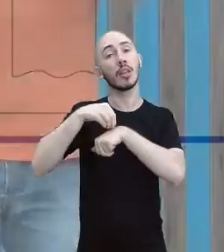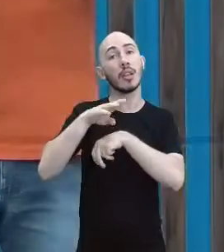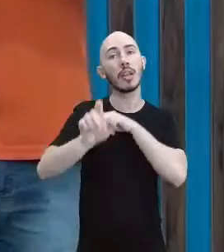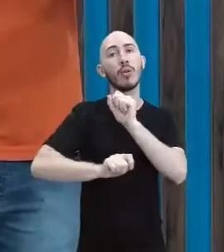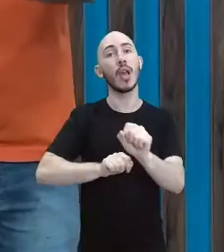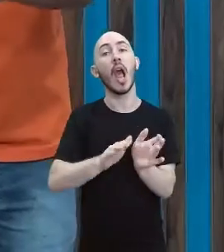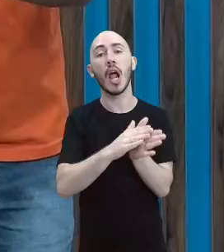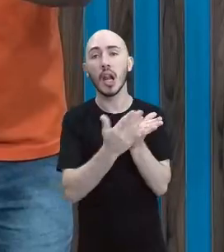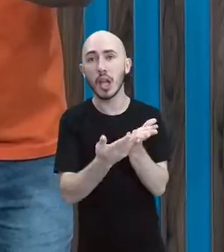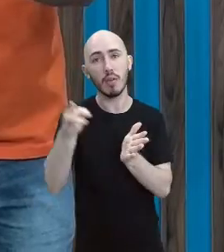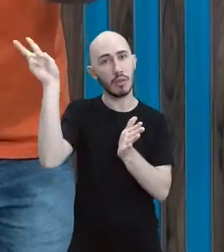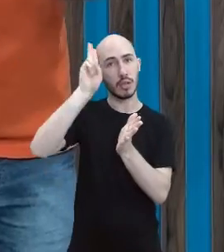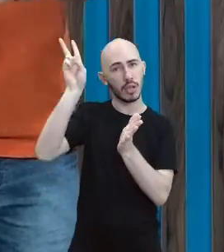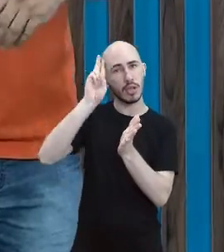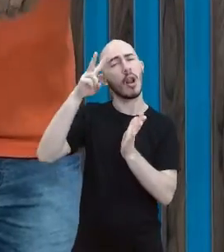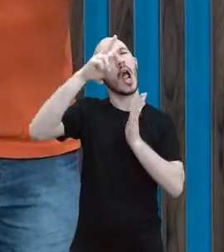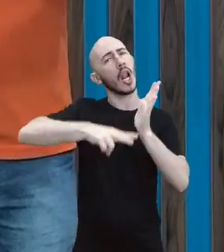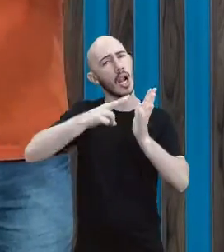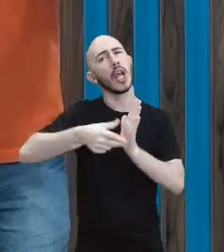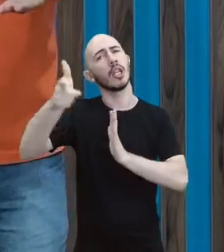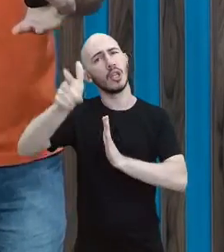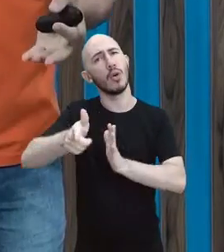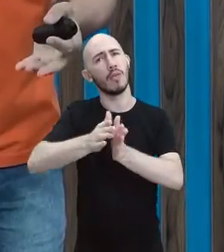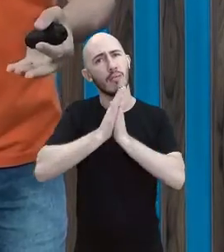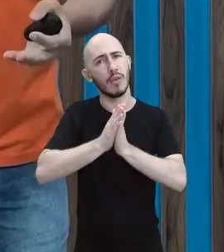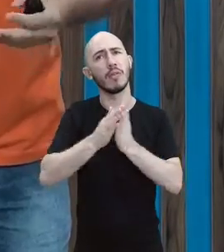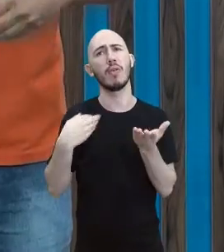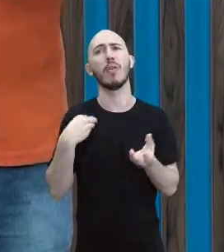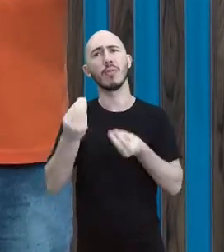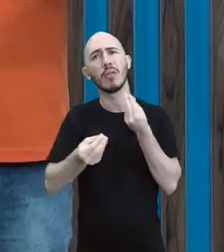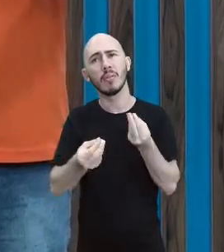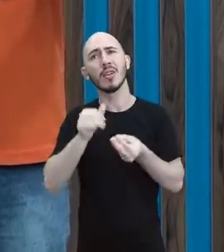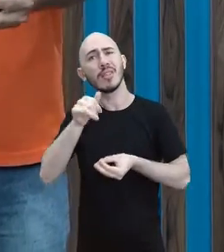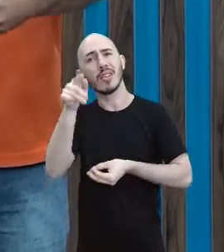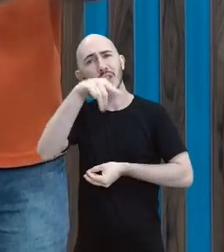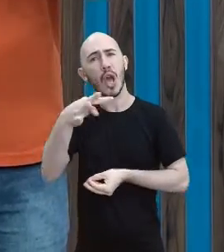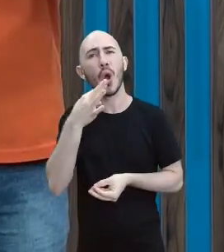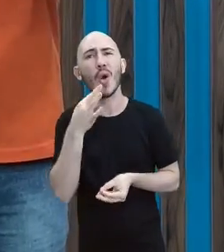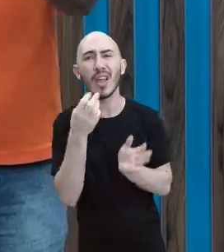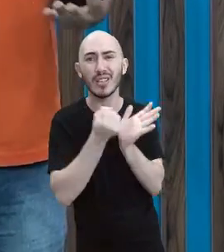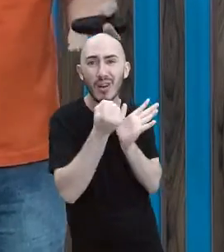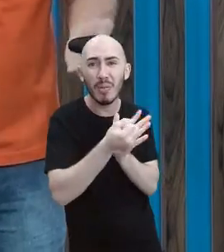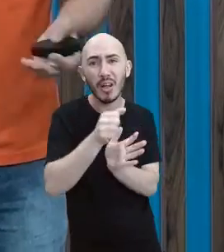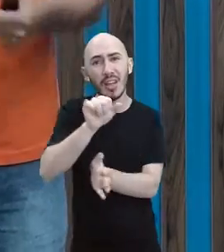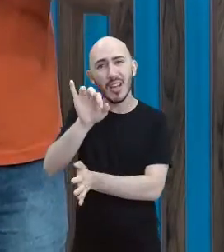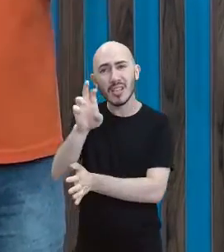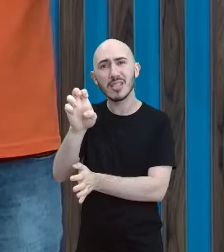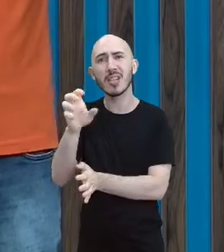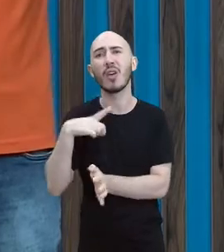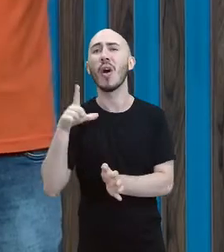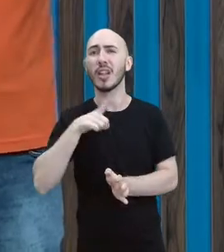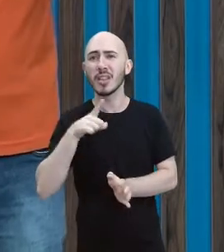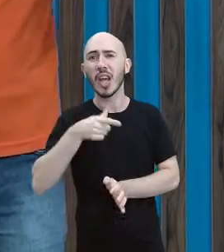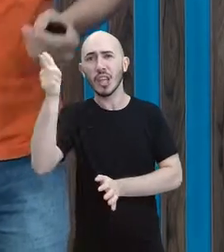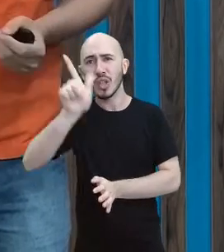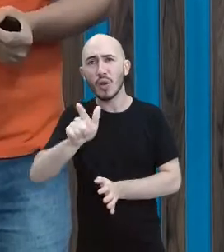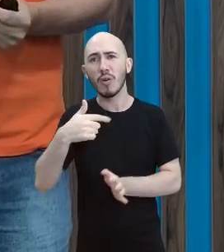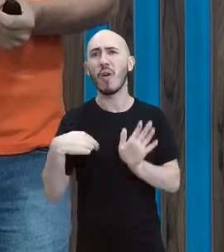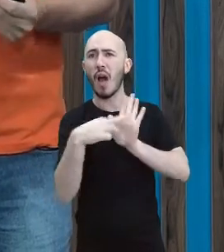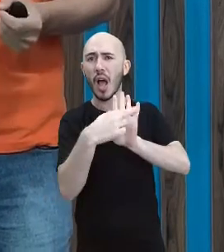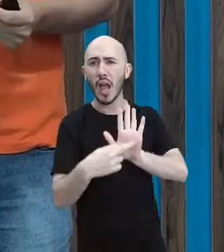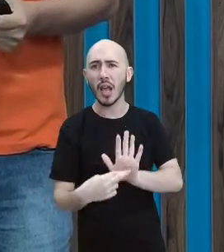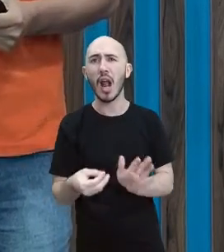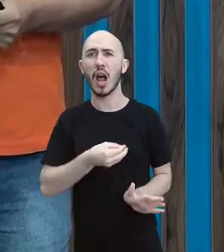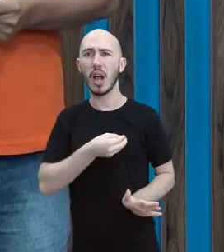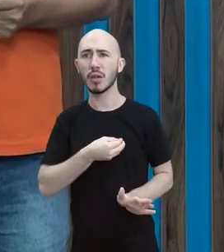se você vivesse no AI-5, você não ia poder sair para estar protestando, não ia poder expressar as suas ideias,